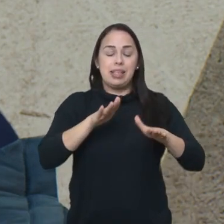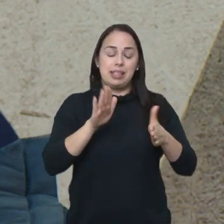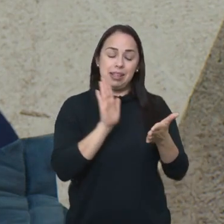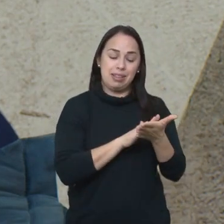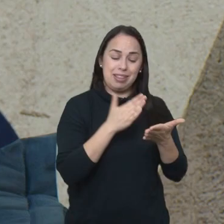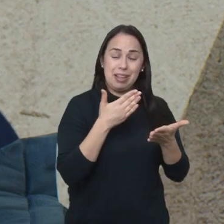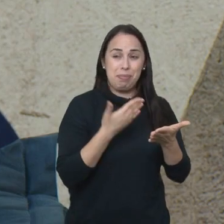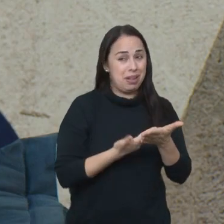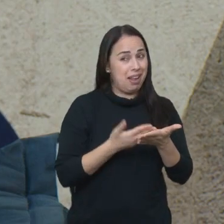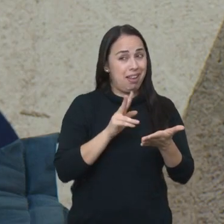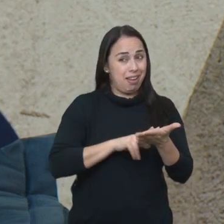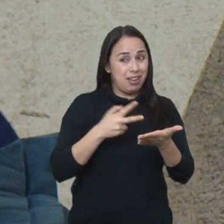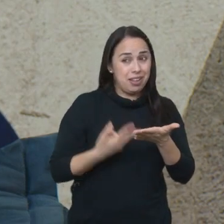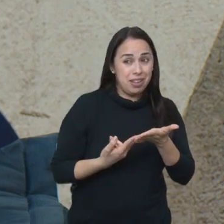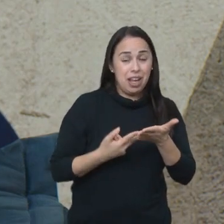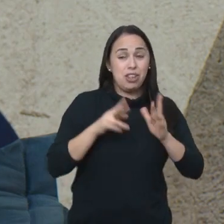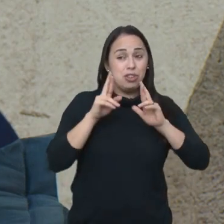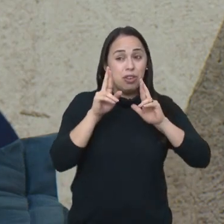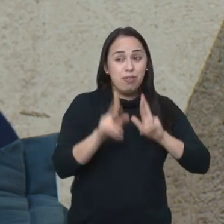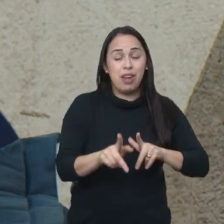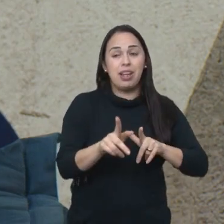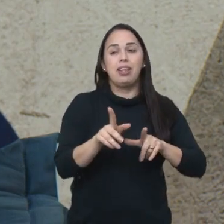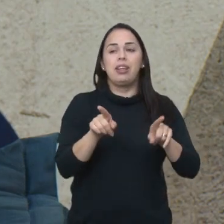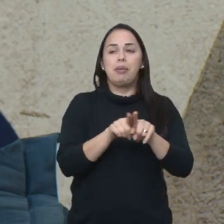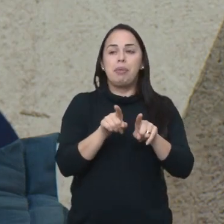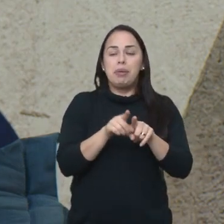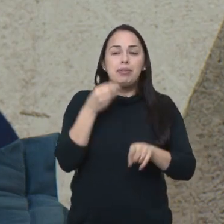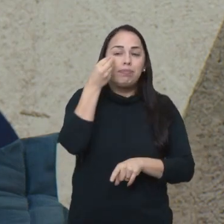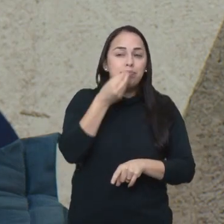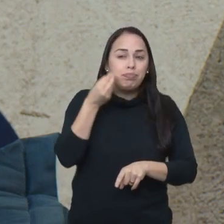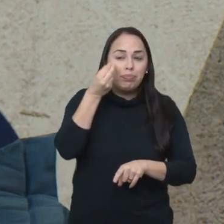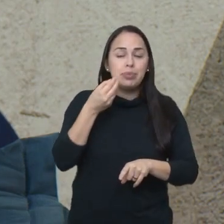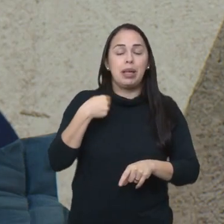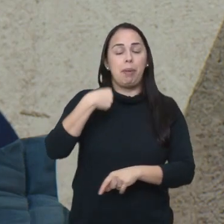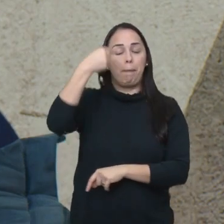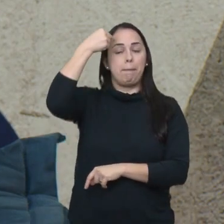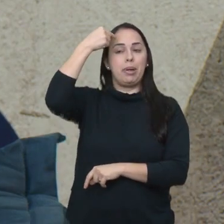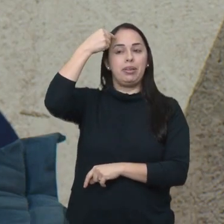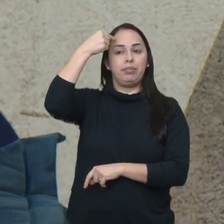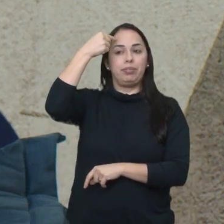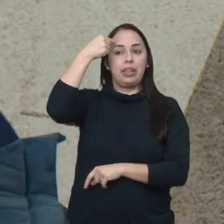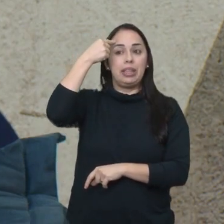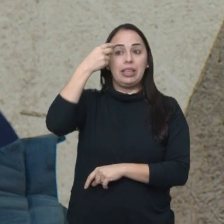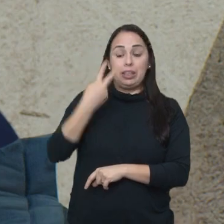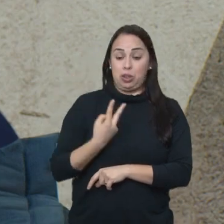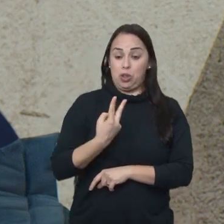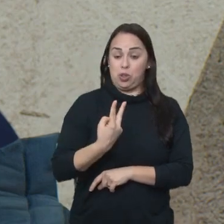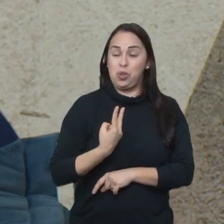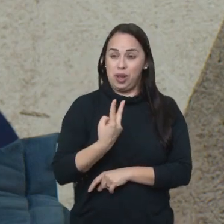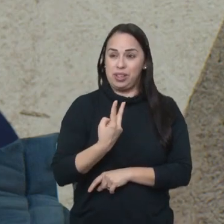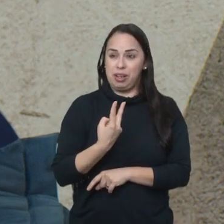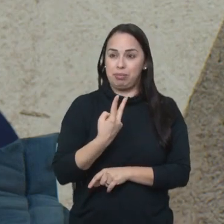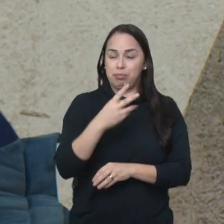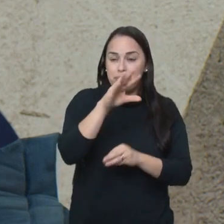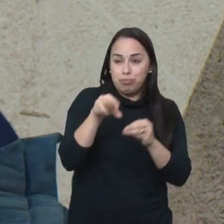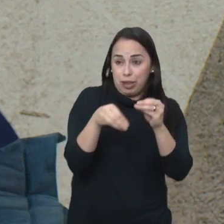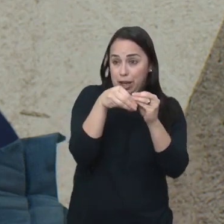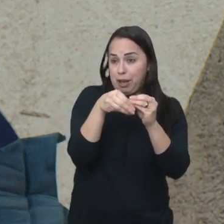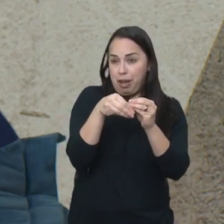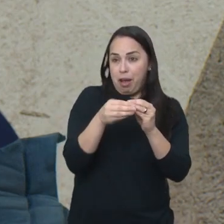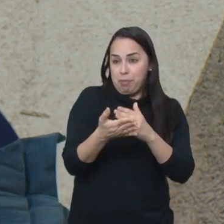forma de interpretar é diferente, as vivências, a trajetória. Então eu sempre penso que na dupla a gente